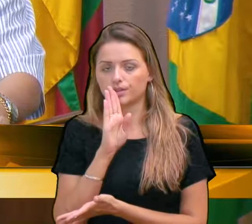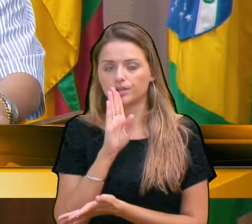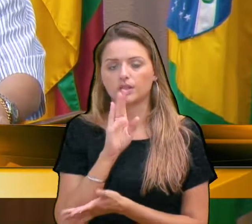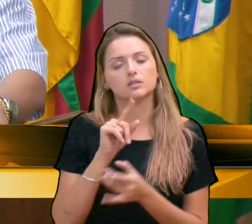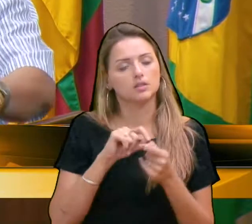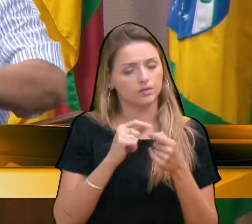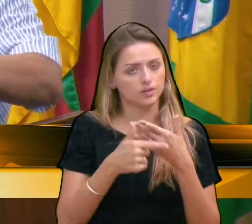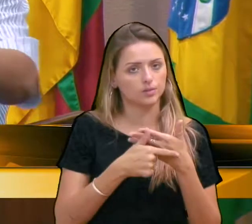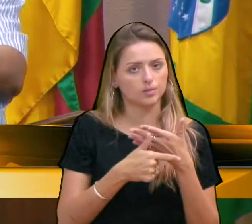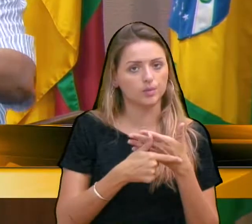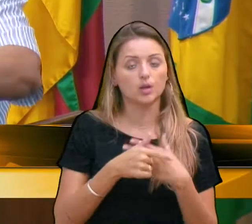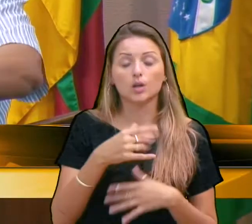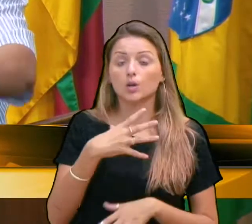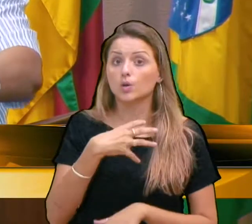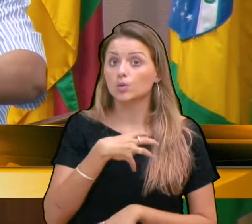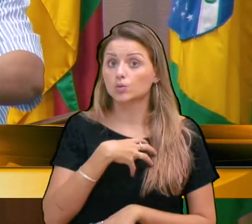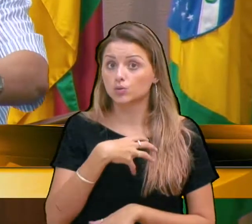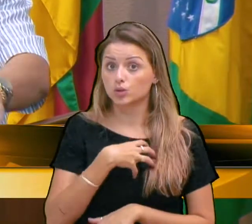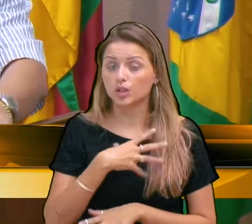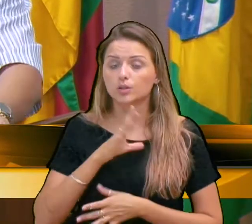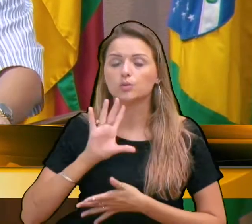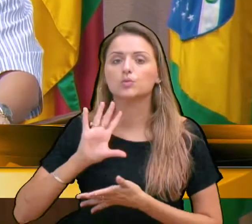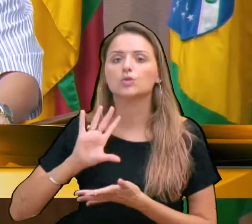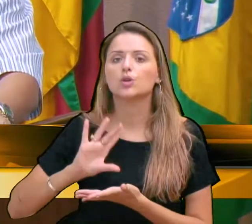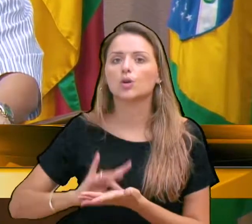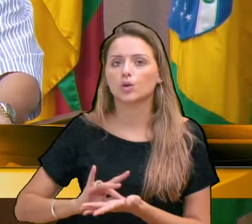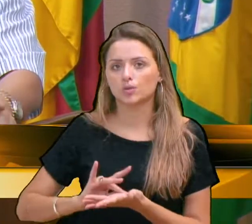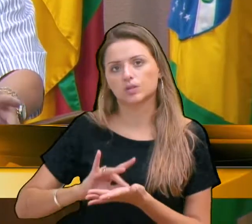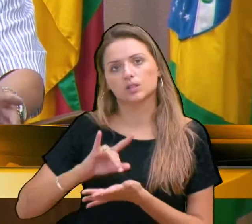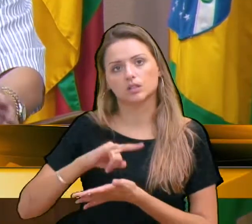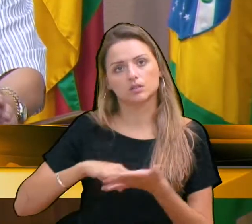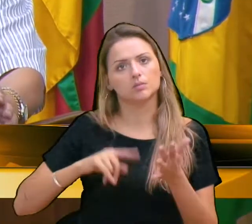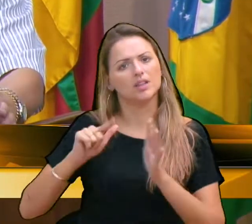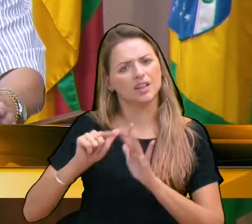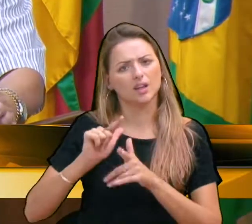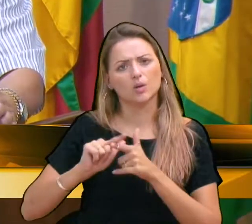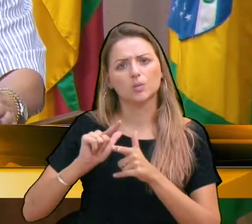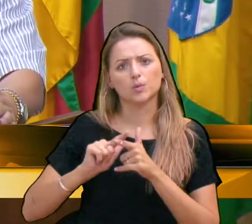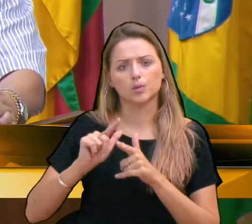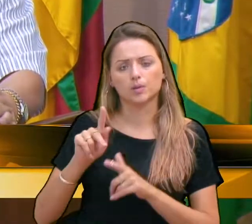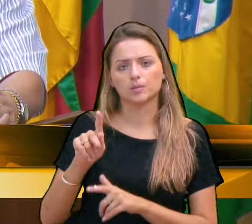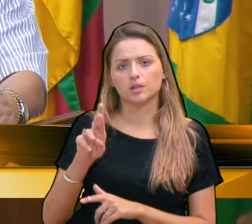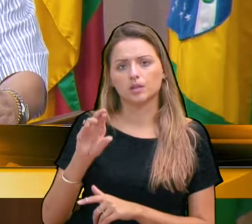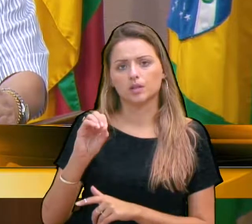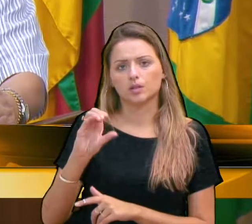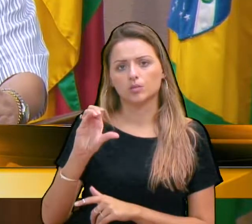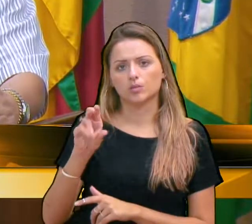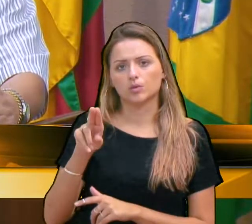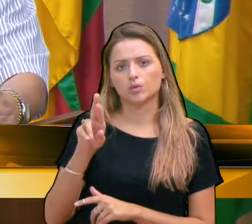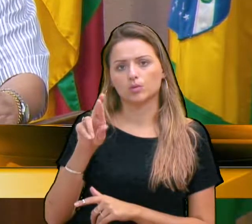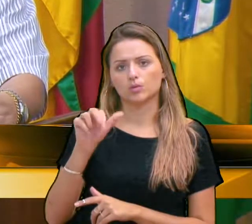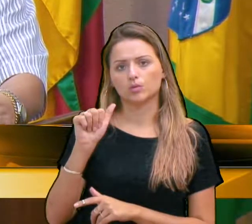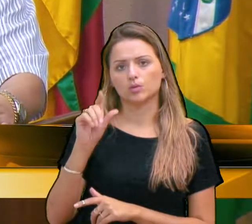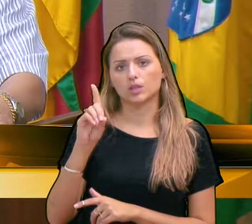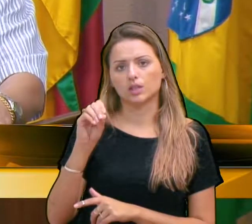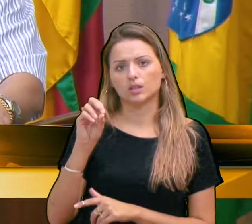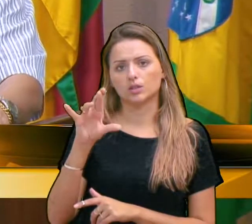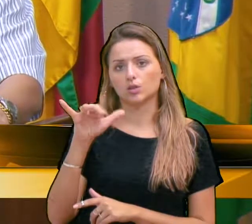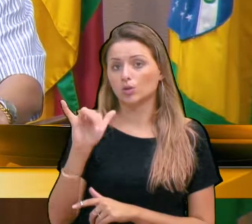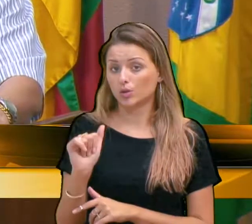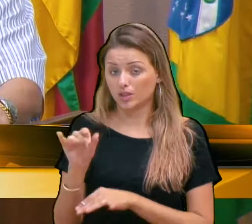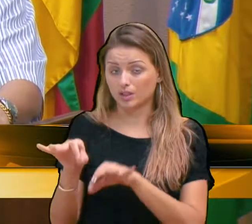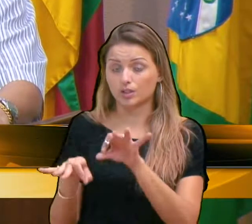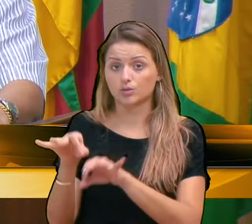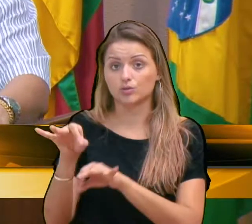Então, a forma como regularizar isso é um problema para a Procuradoria Jurídica, né? Eu acho que não se